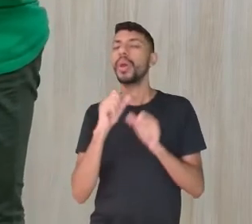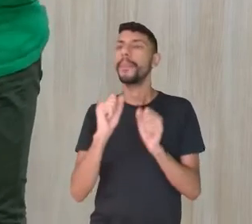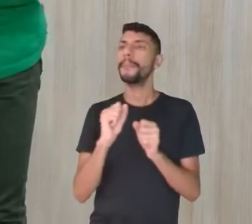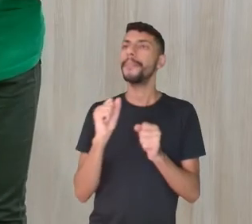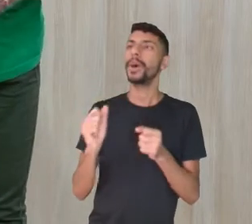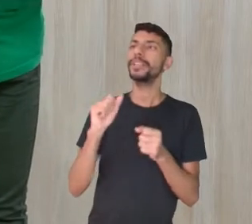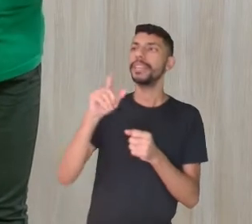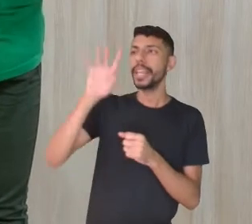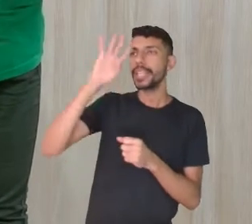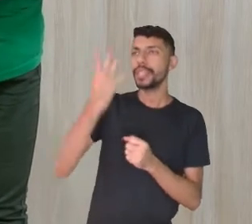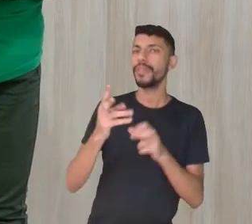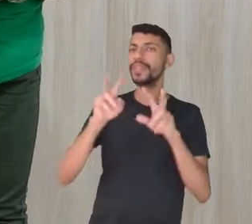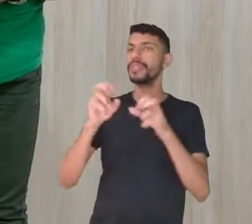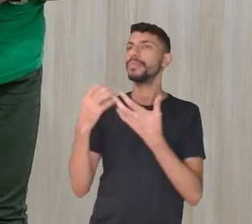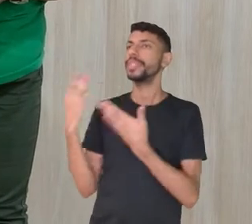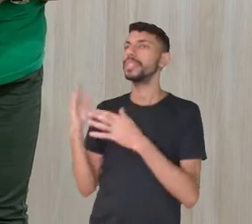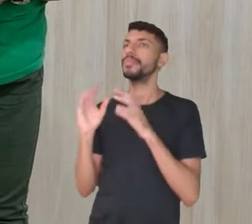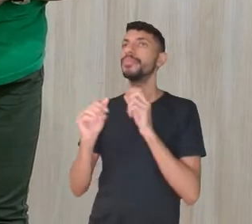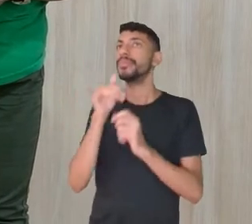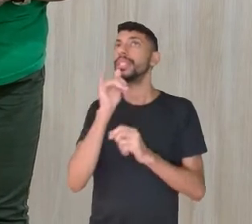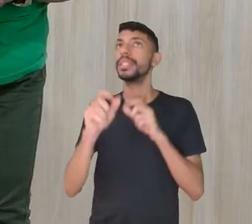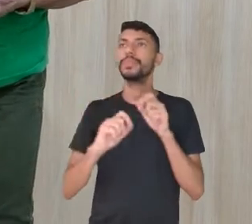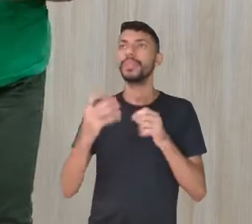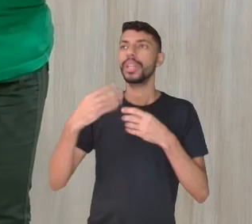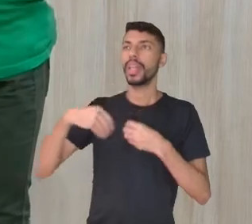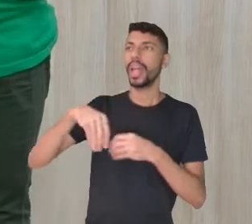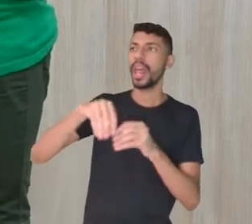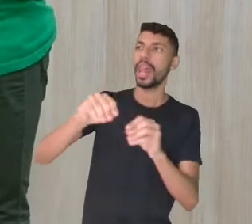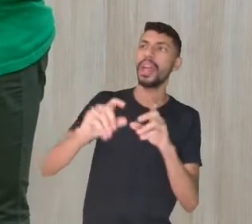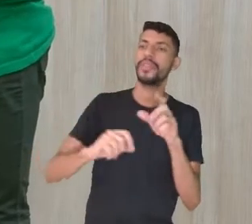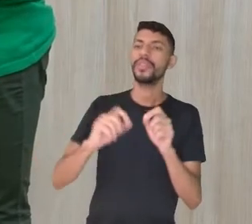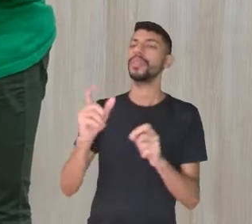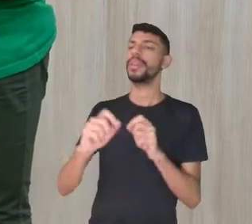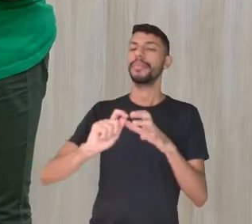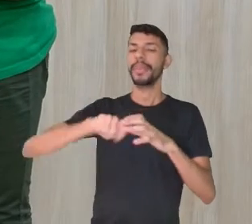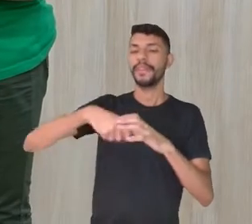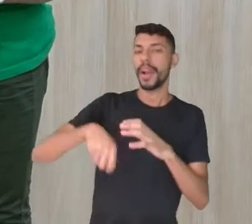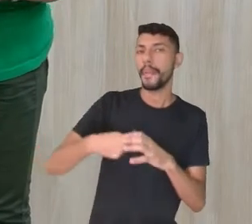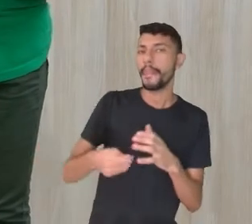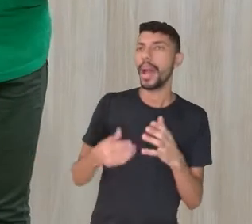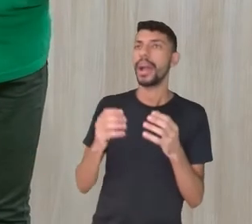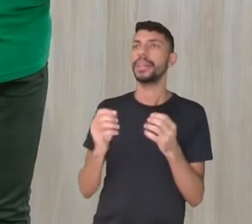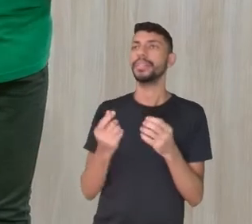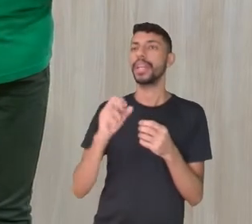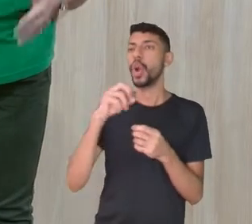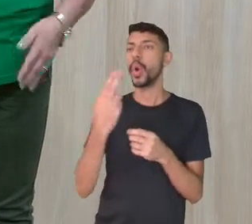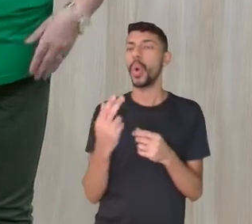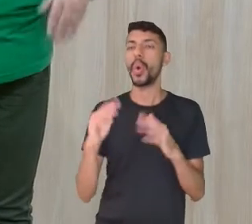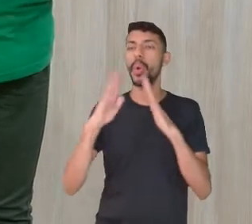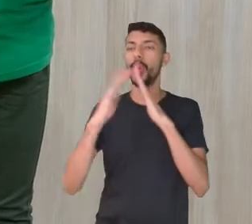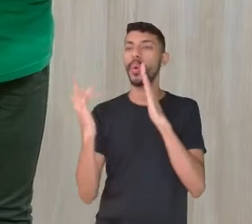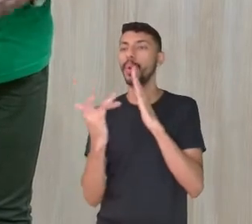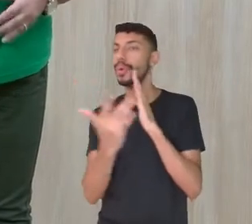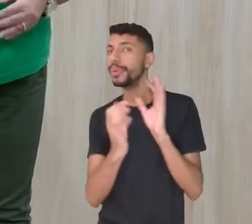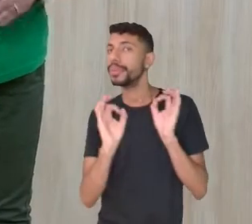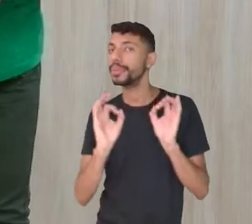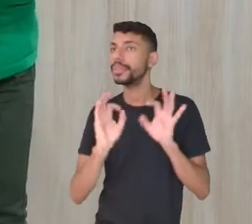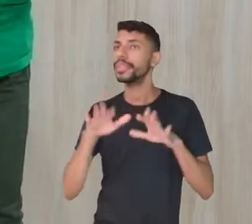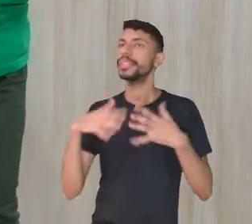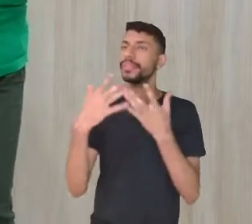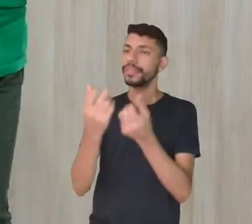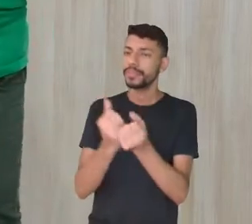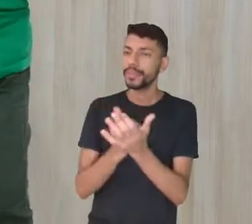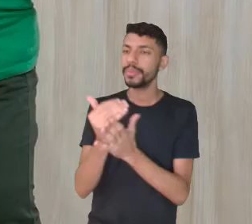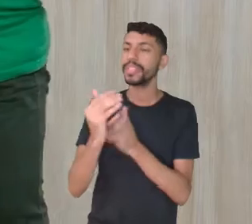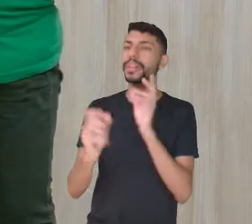desse descarte. A gente leva para a farmácia, a gente leva para o posto de saúde, o que a gente vai fazer? Então, vamos começar já.